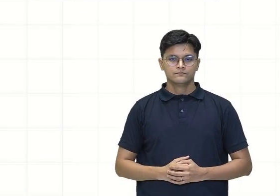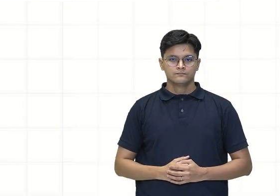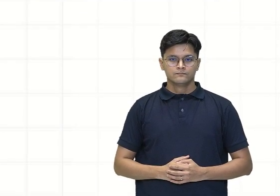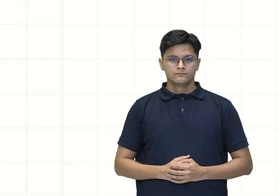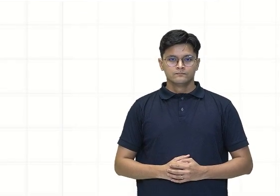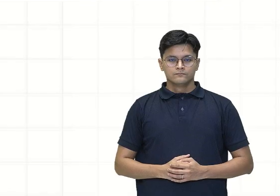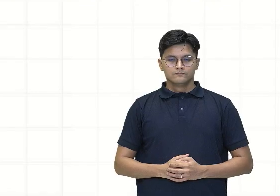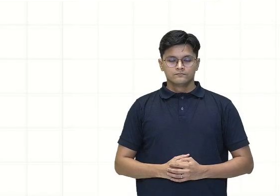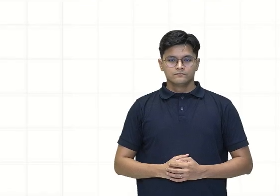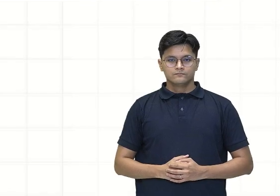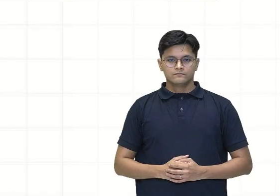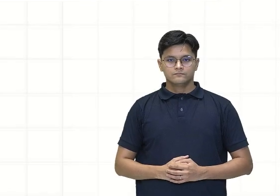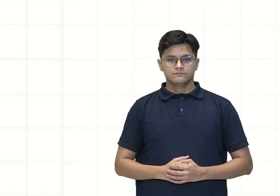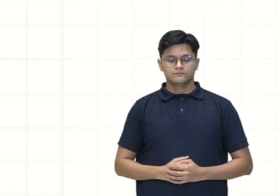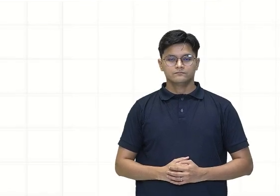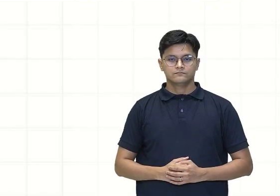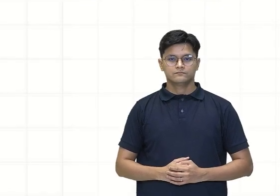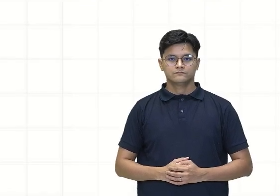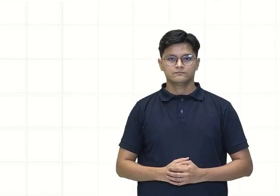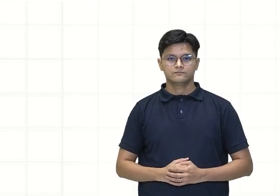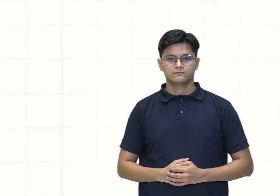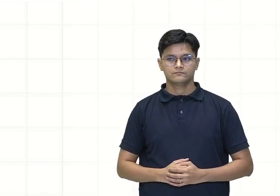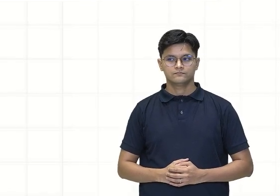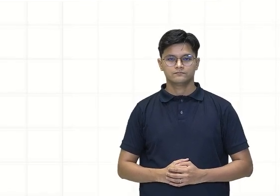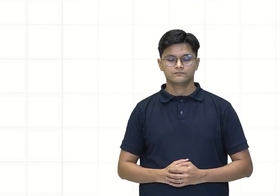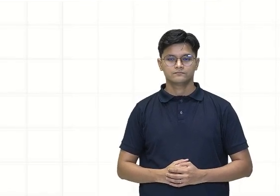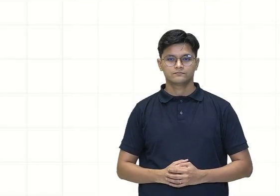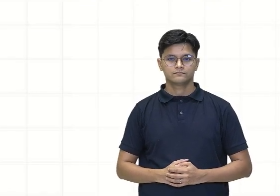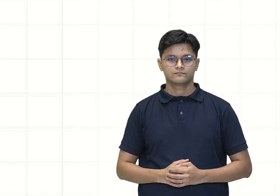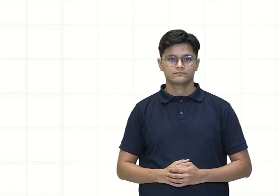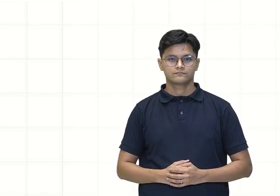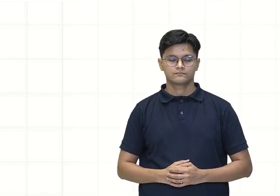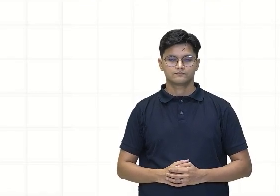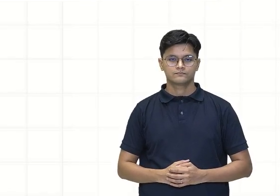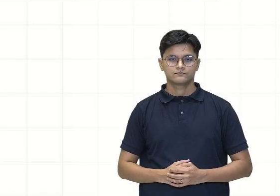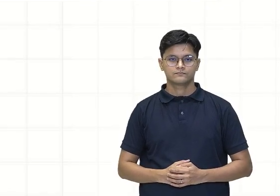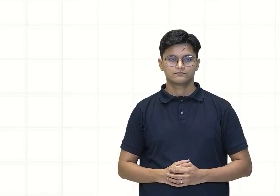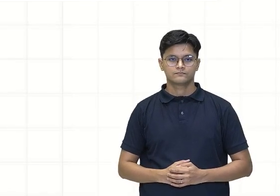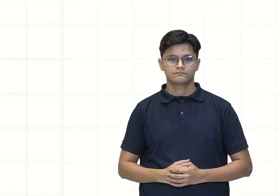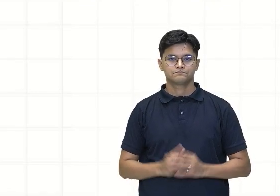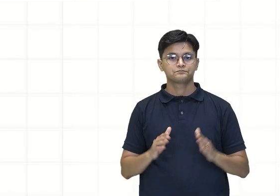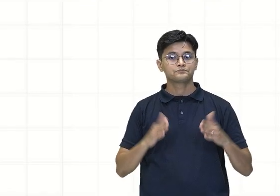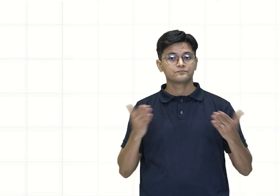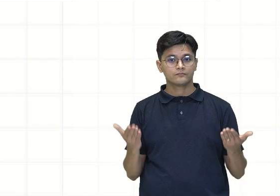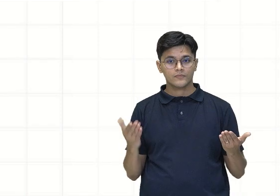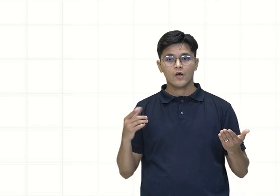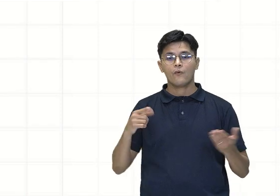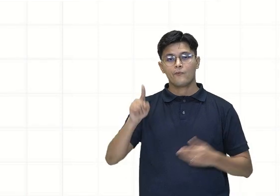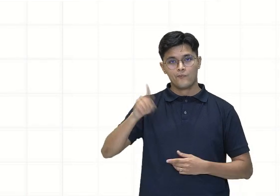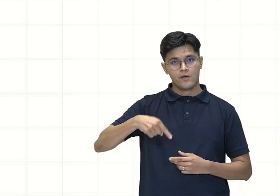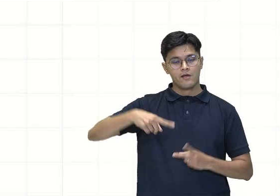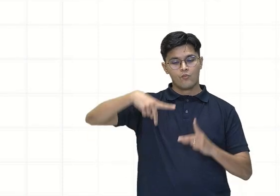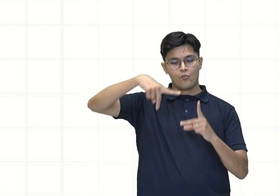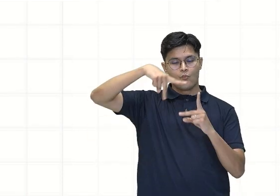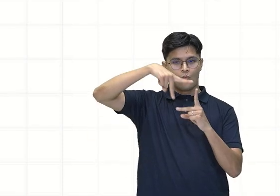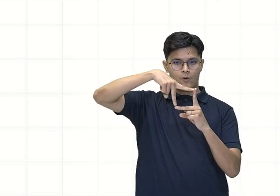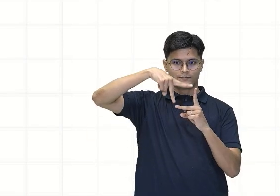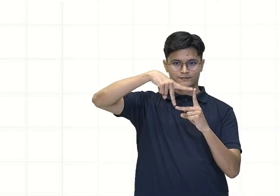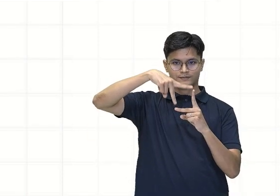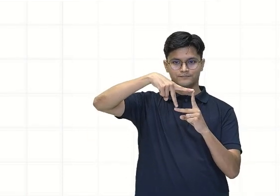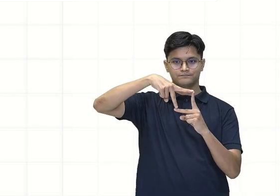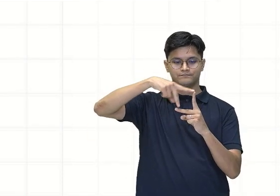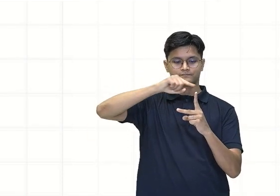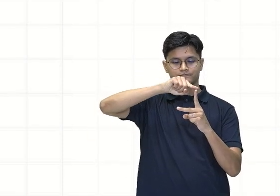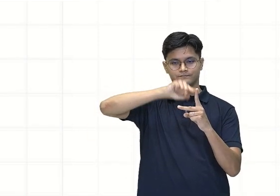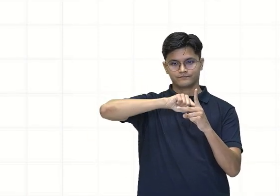metro e aqui também é 1 metro, tá? Então é um quadrado, possui todos